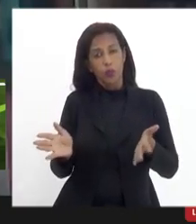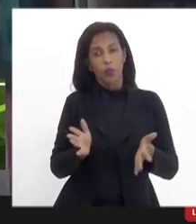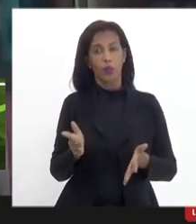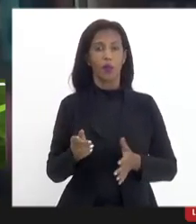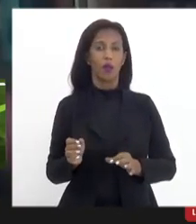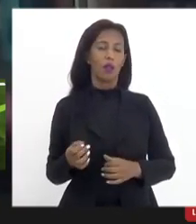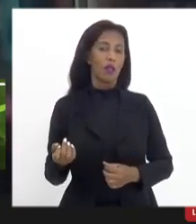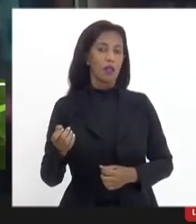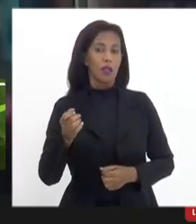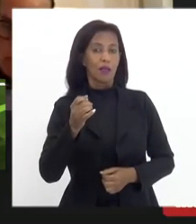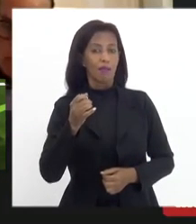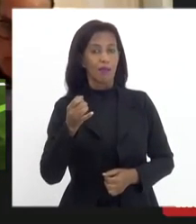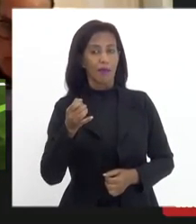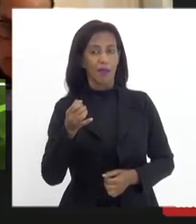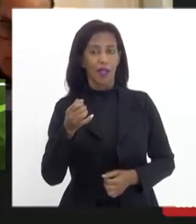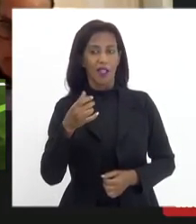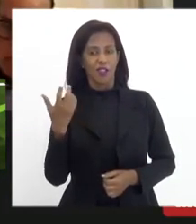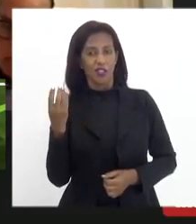tentamos